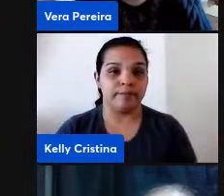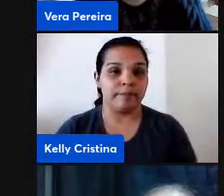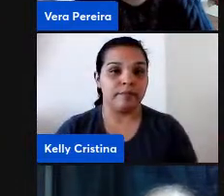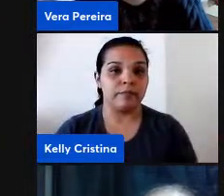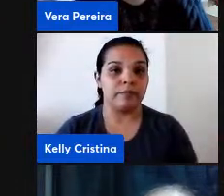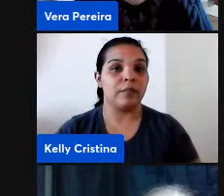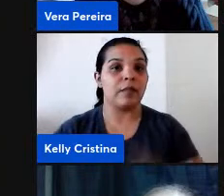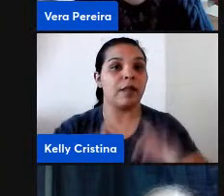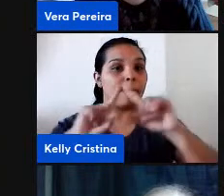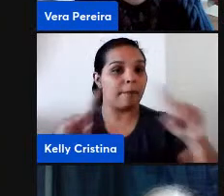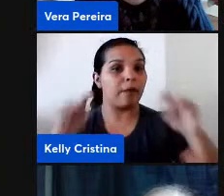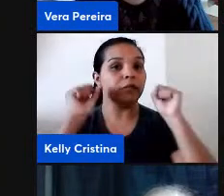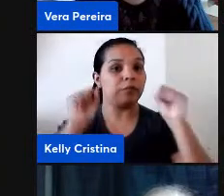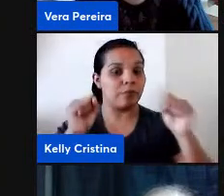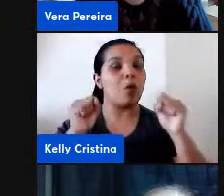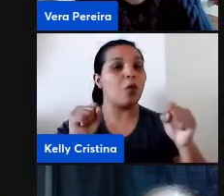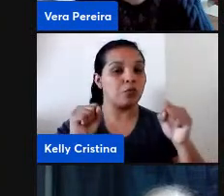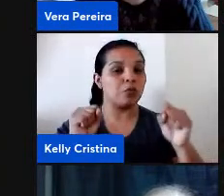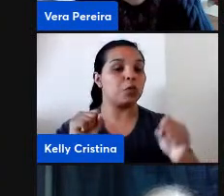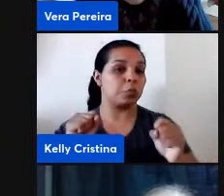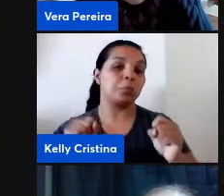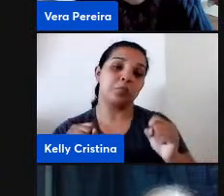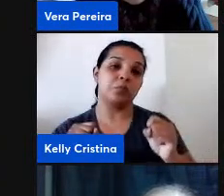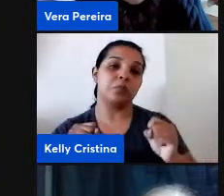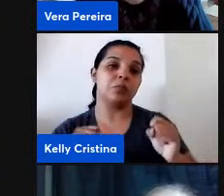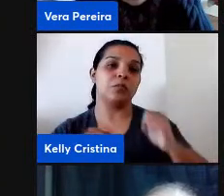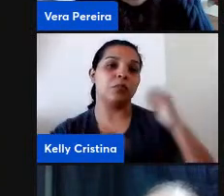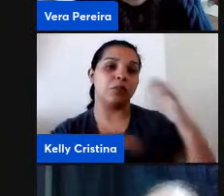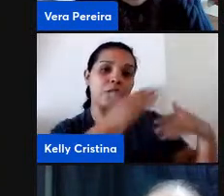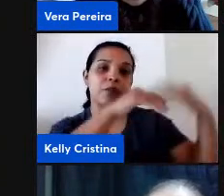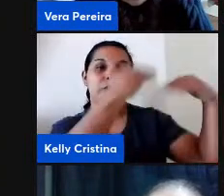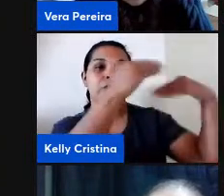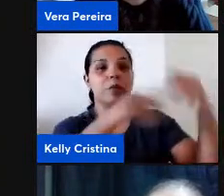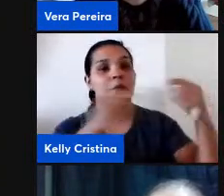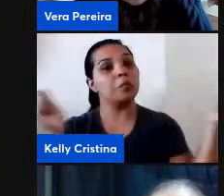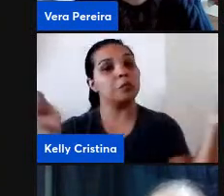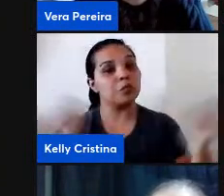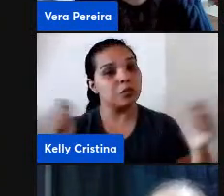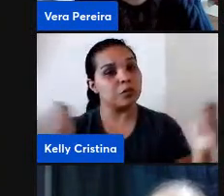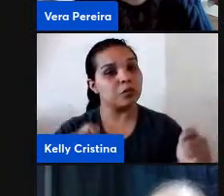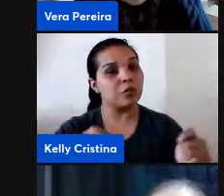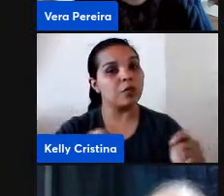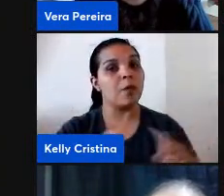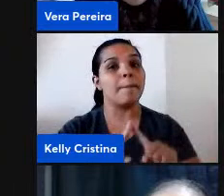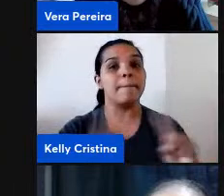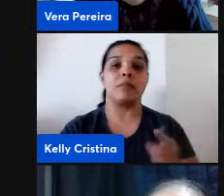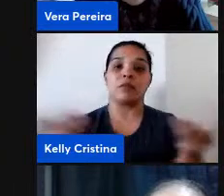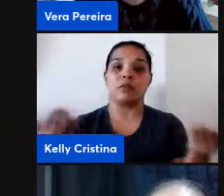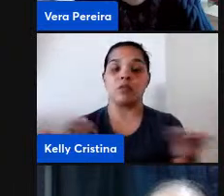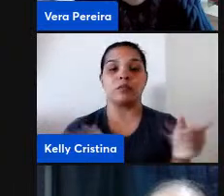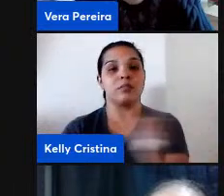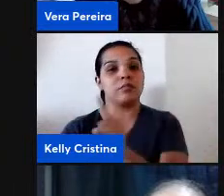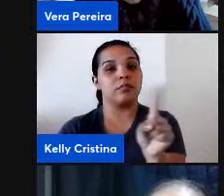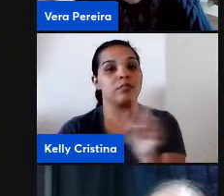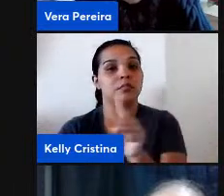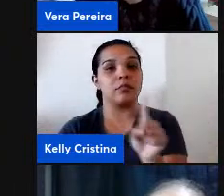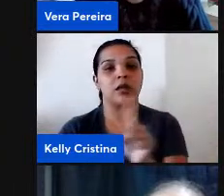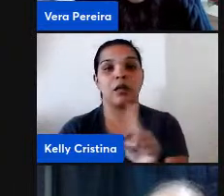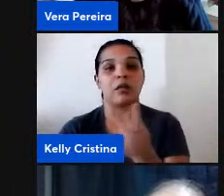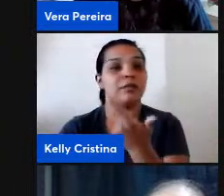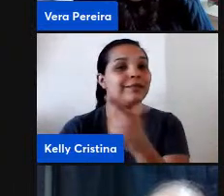mas pode evoluir. Não é impossível, mas hoje não. Nós não